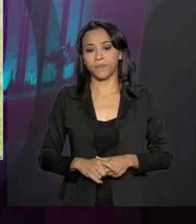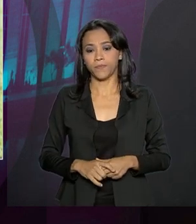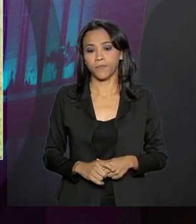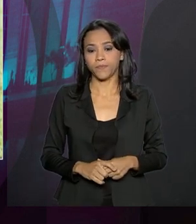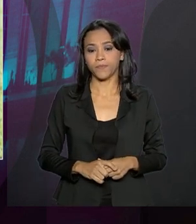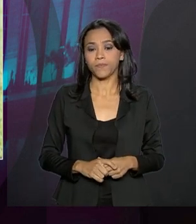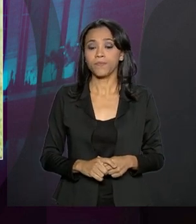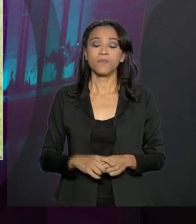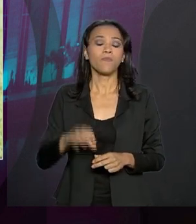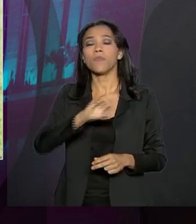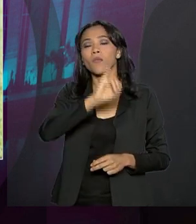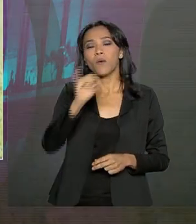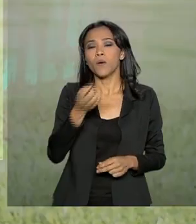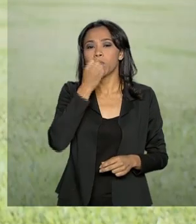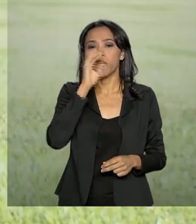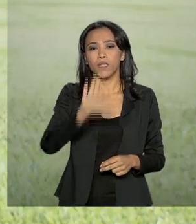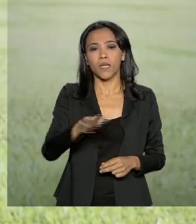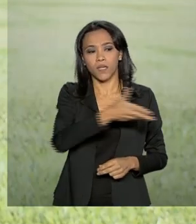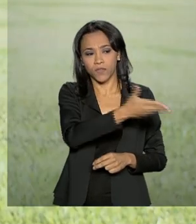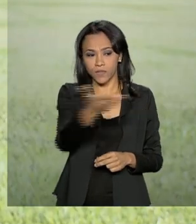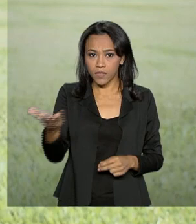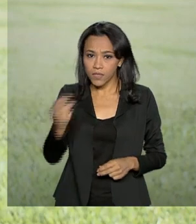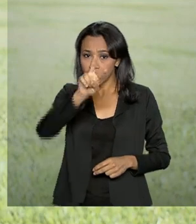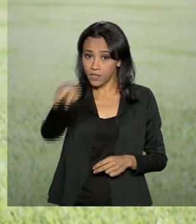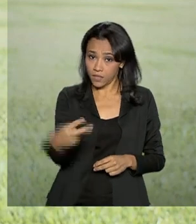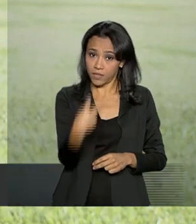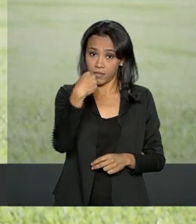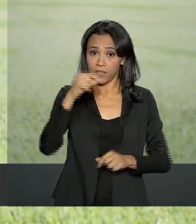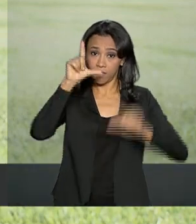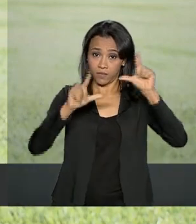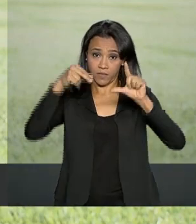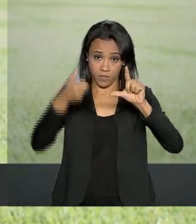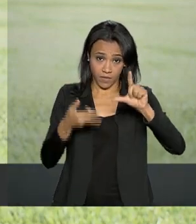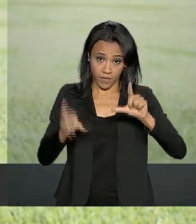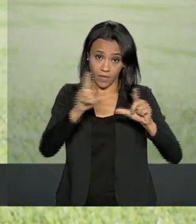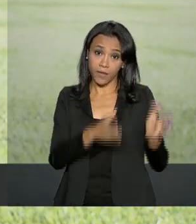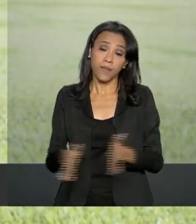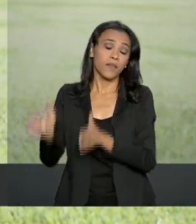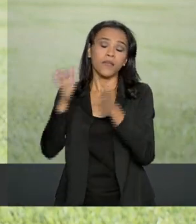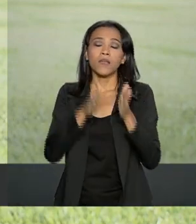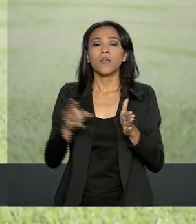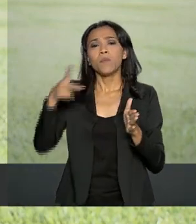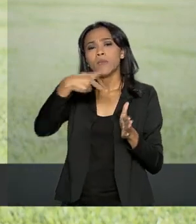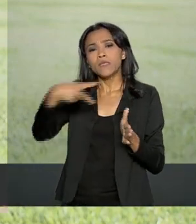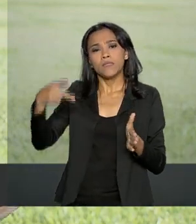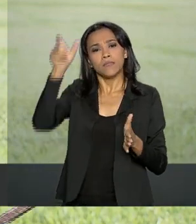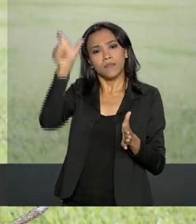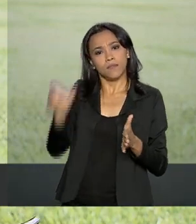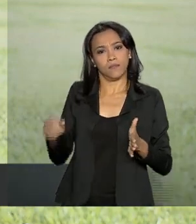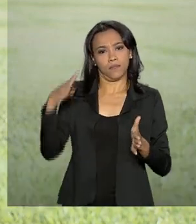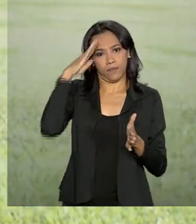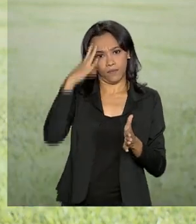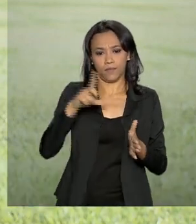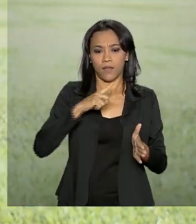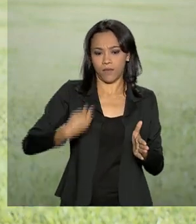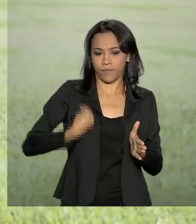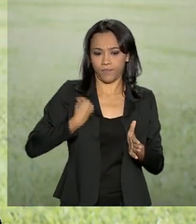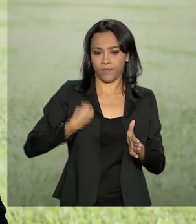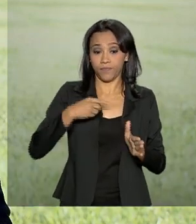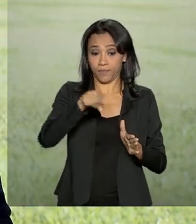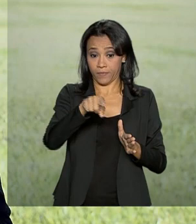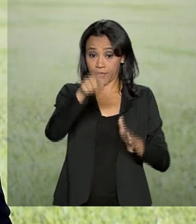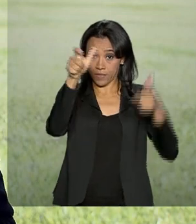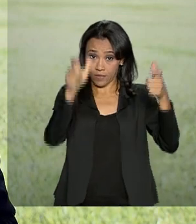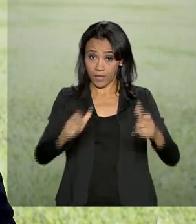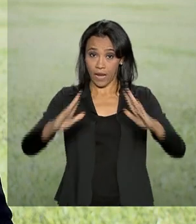Olá, Cleide, boa tarde a todos que nos acompanham aqui na TVN BR. O presidente Jair Bolsonaro passa o dia hoje aqui no Palácio da Alvorada,